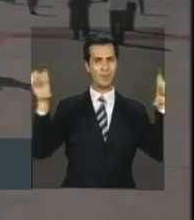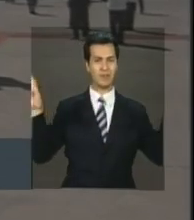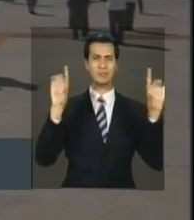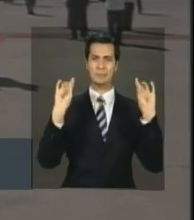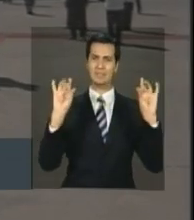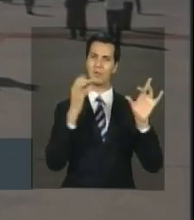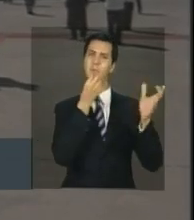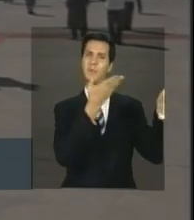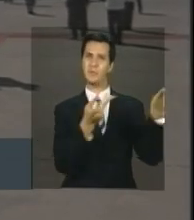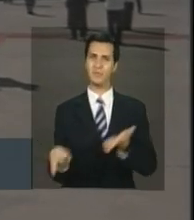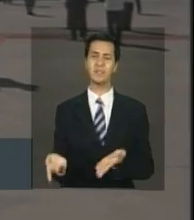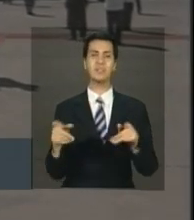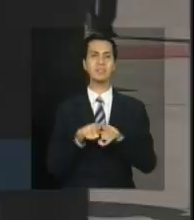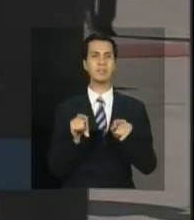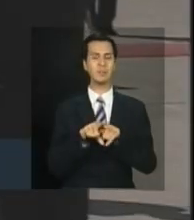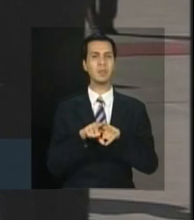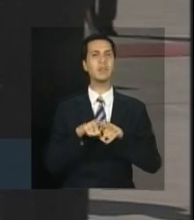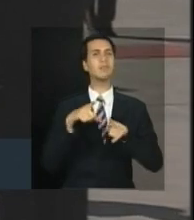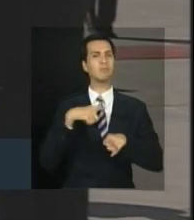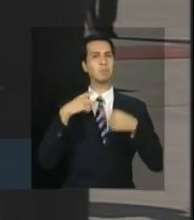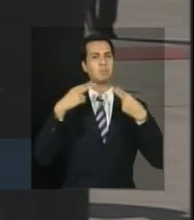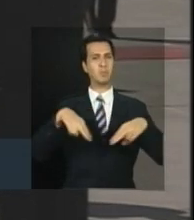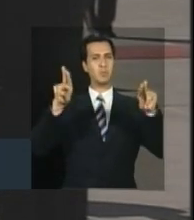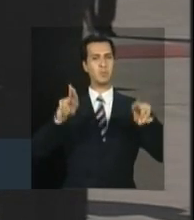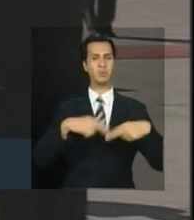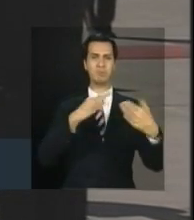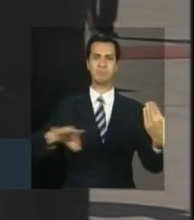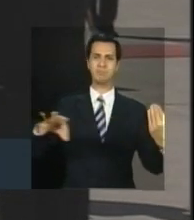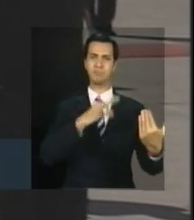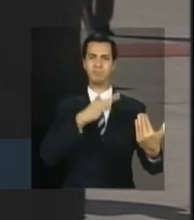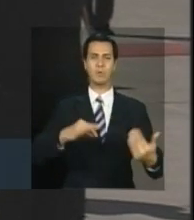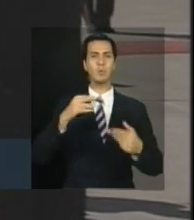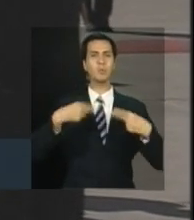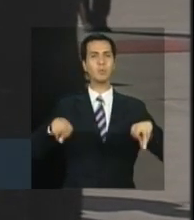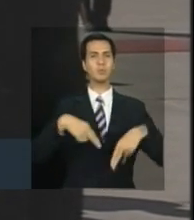uma banda que executou os hinos dos dois países.